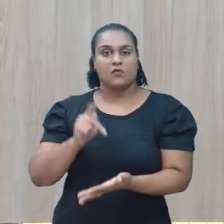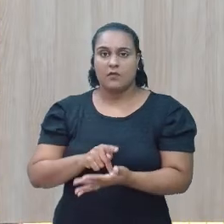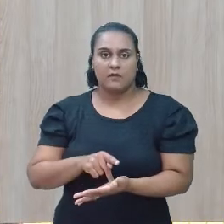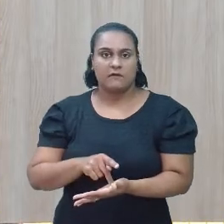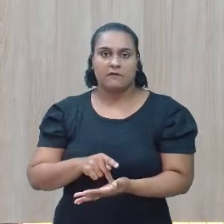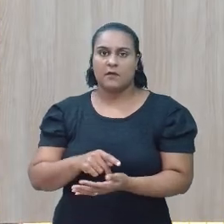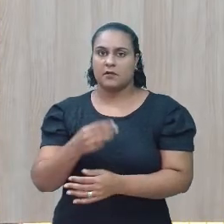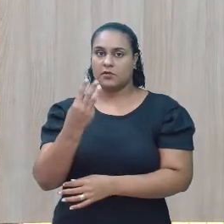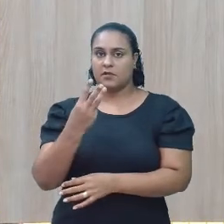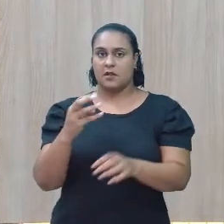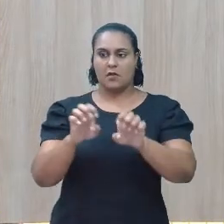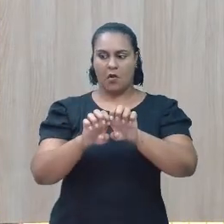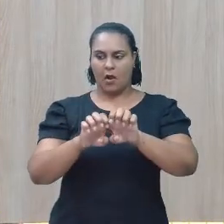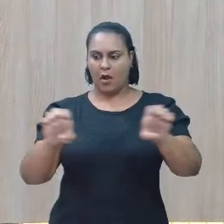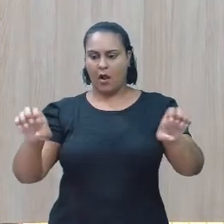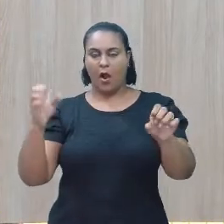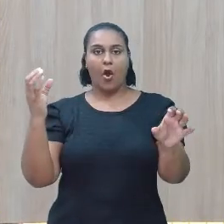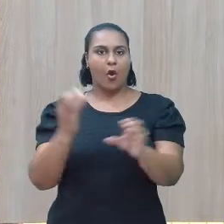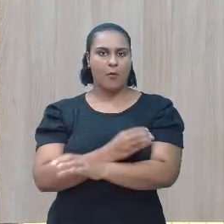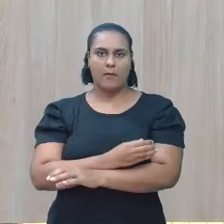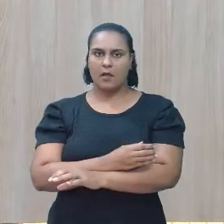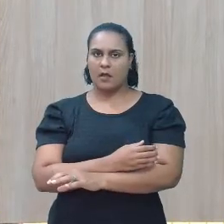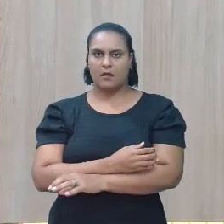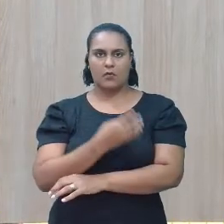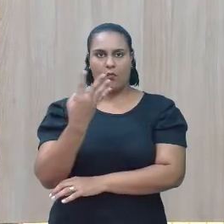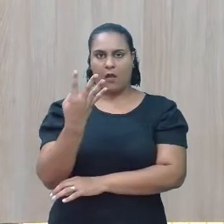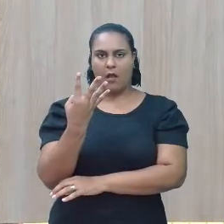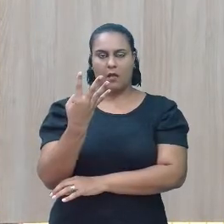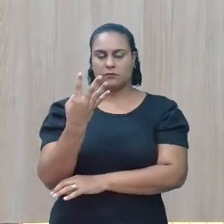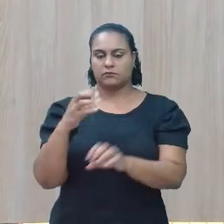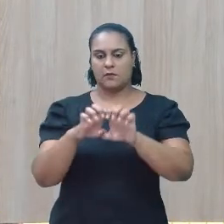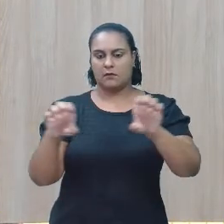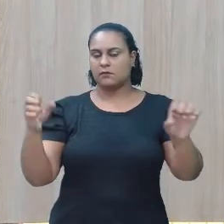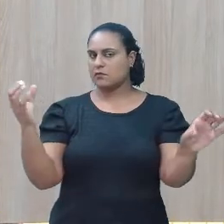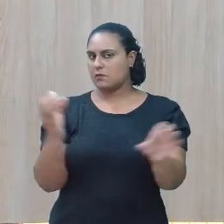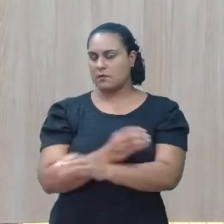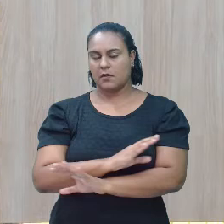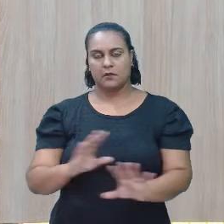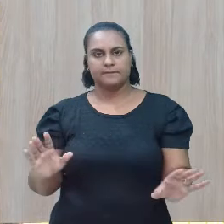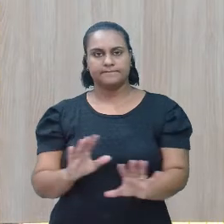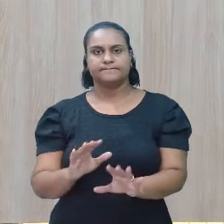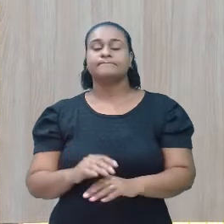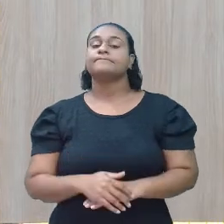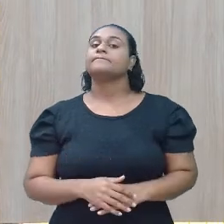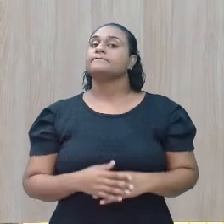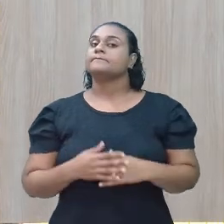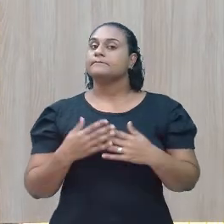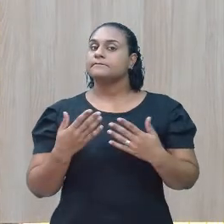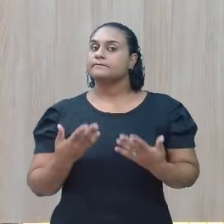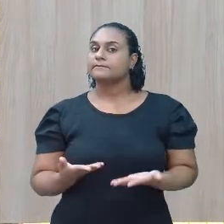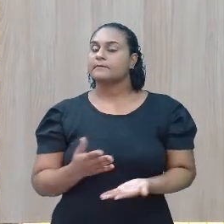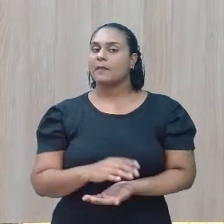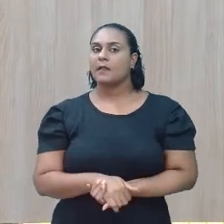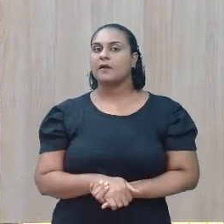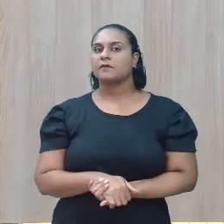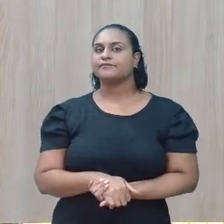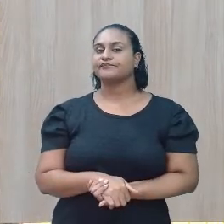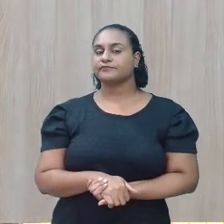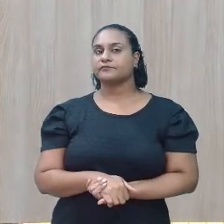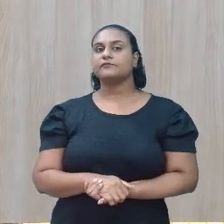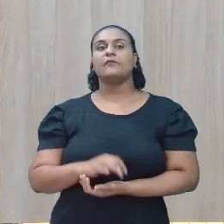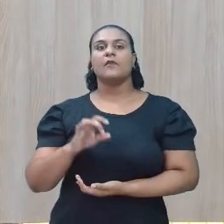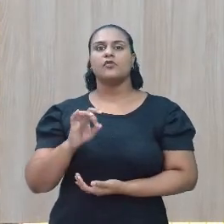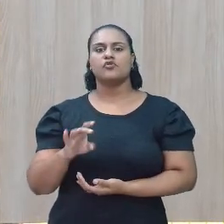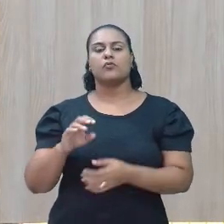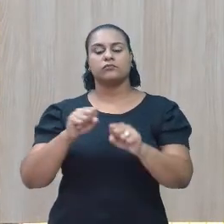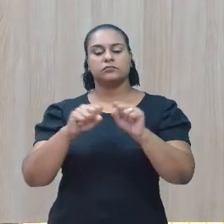3 equações completas, como a gente costuma dizer, ou 4 equações completas. Então vamos fechar aí o nosso universo de